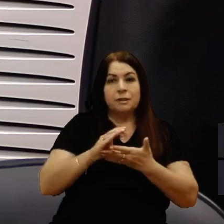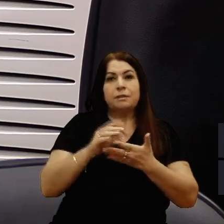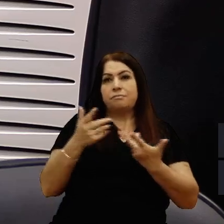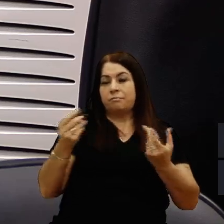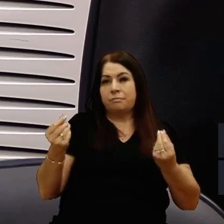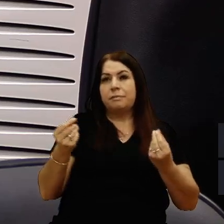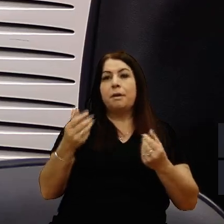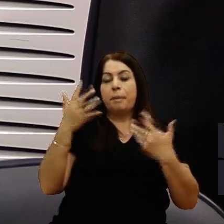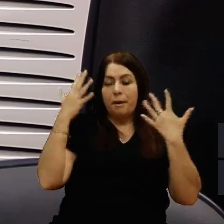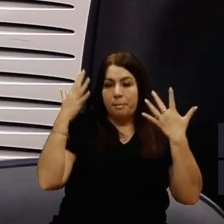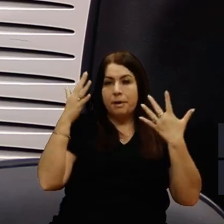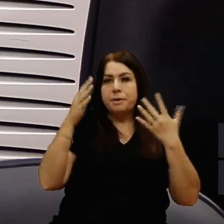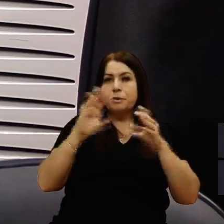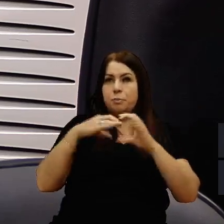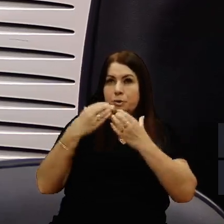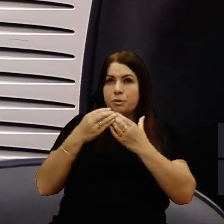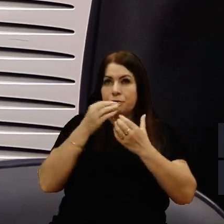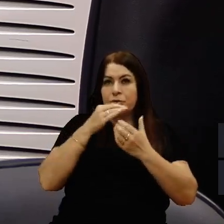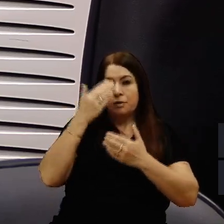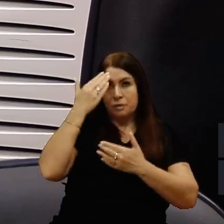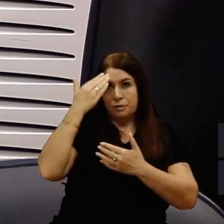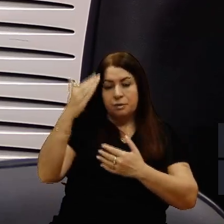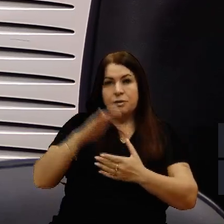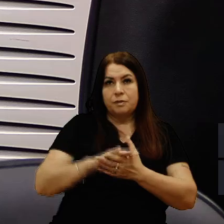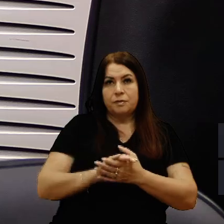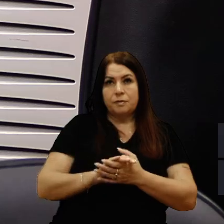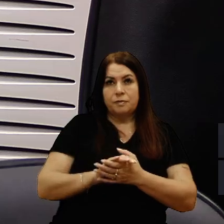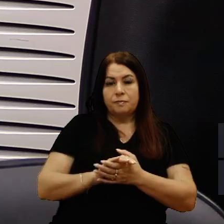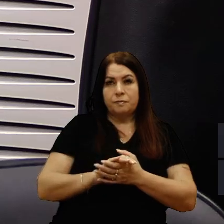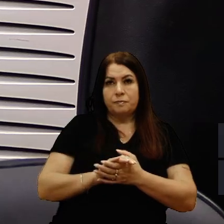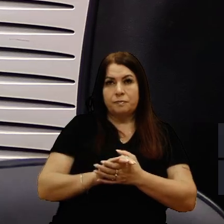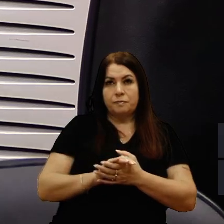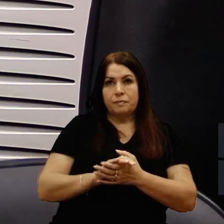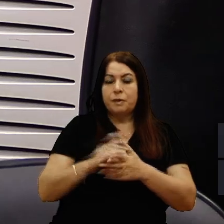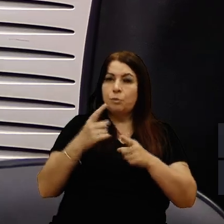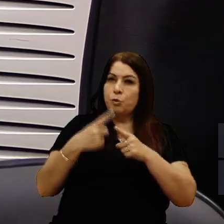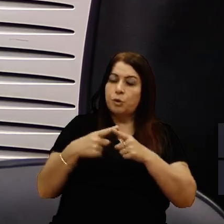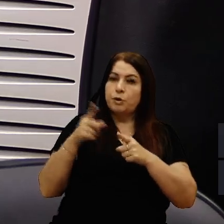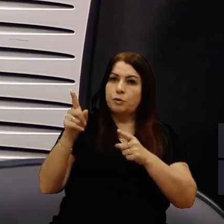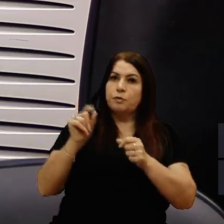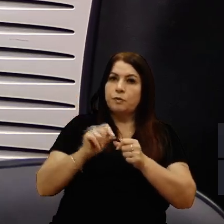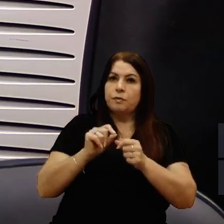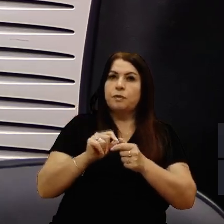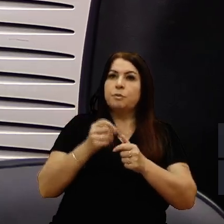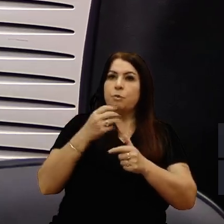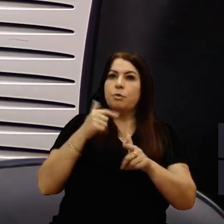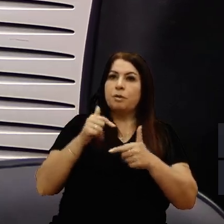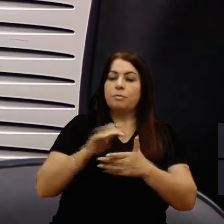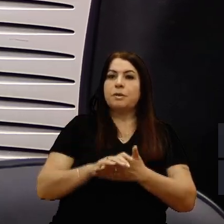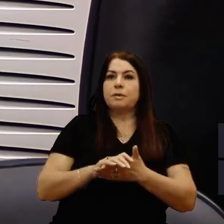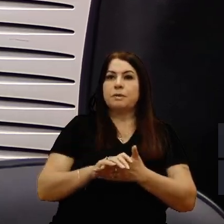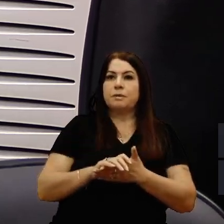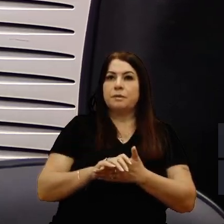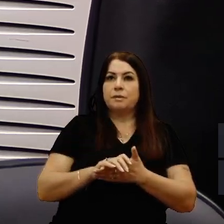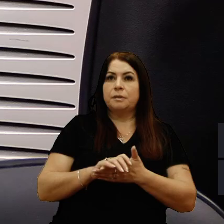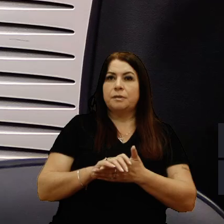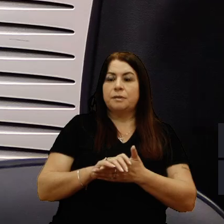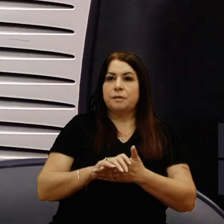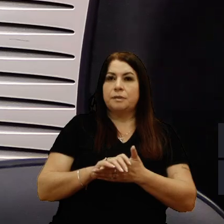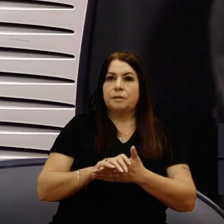parabéns, a comunidade caxiense agradece, porque o senhor está fazendo um bom trabalho e assim